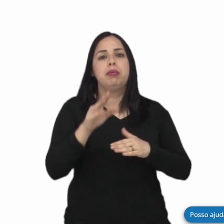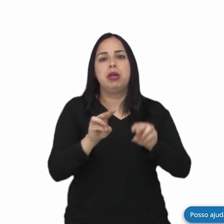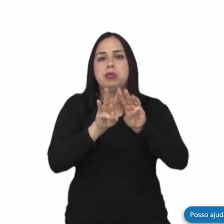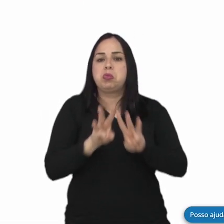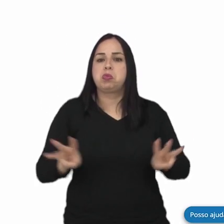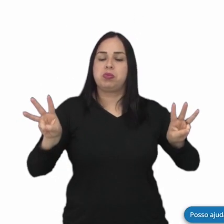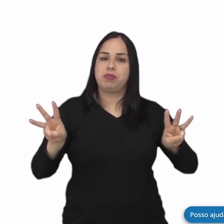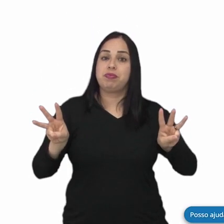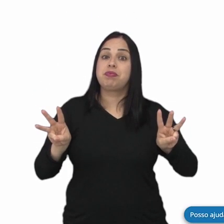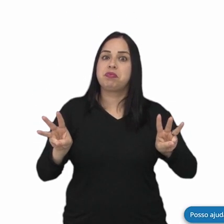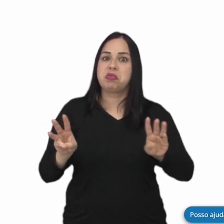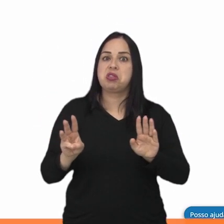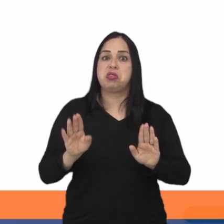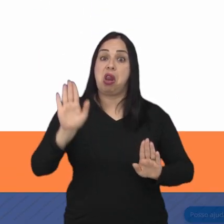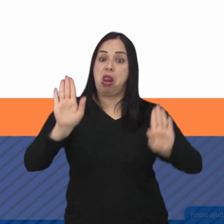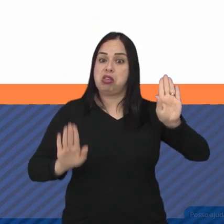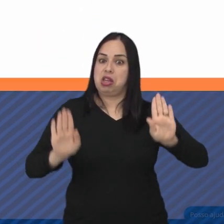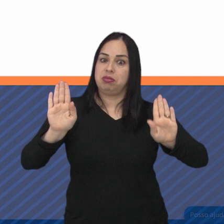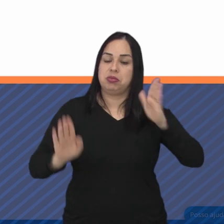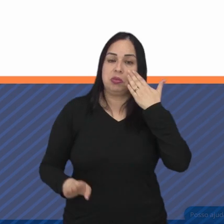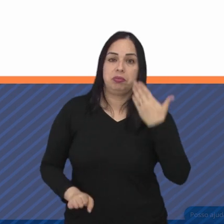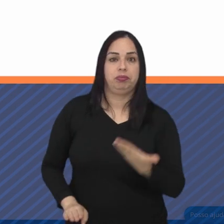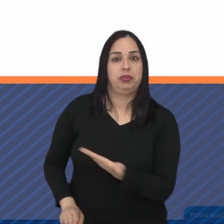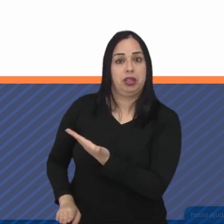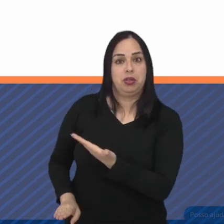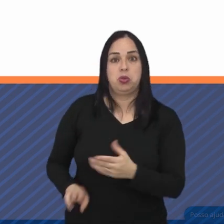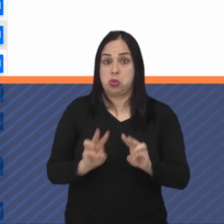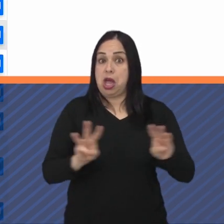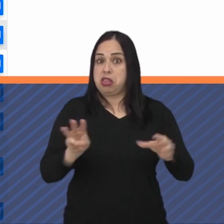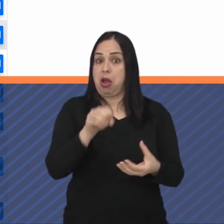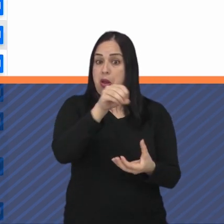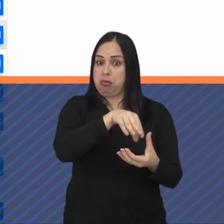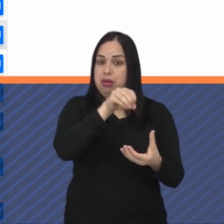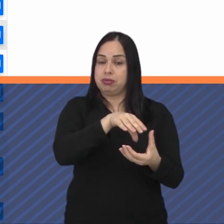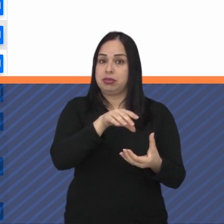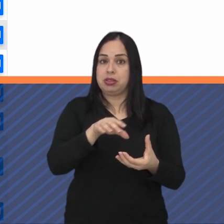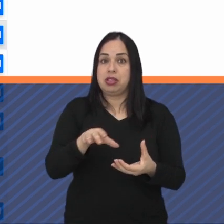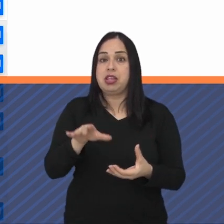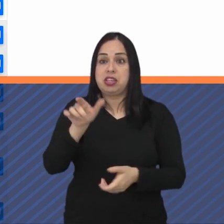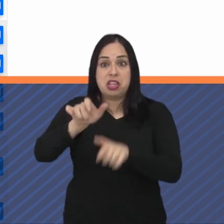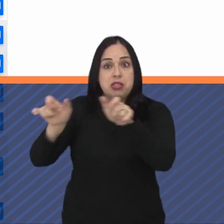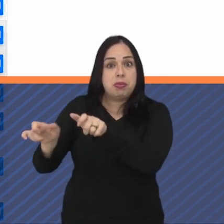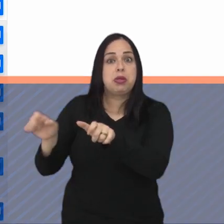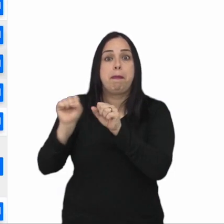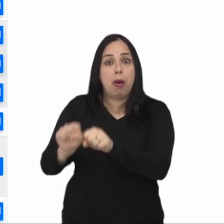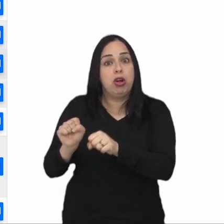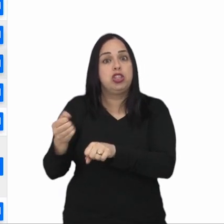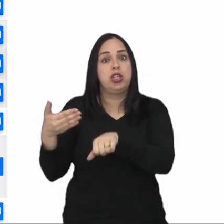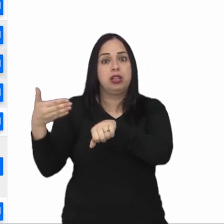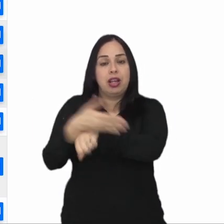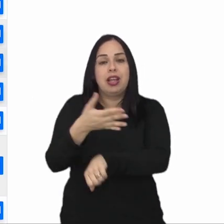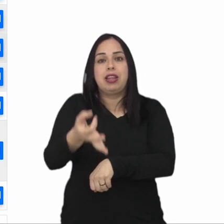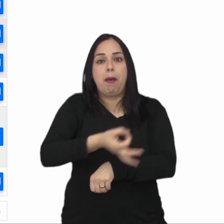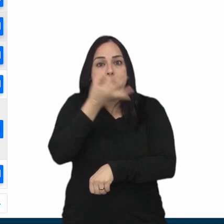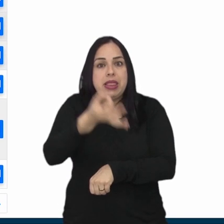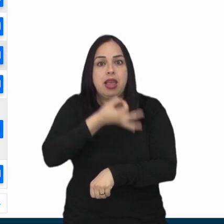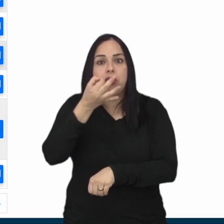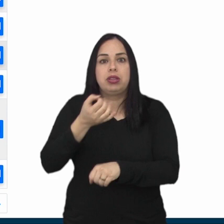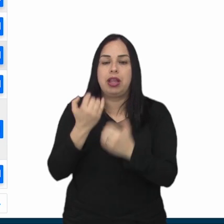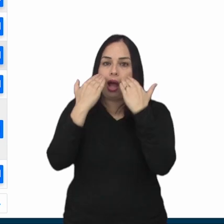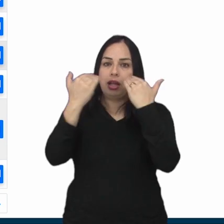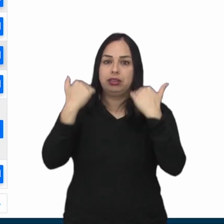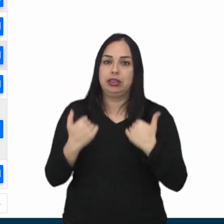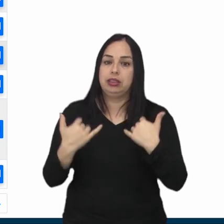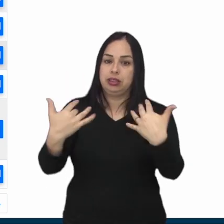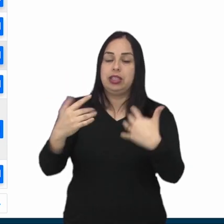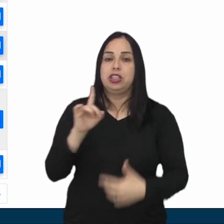ser acessada no edital de licitação disponível no site da Urban. A comunidade também pode participar de uma sessão pública,